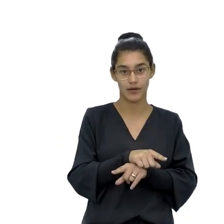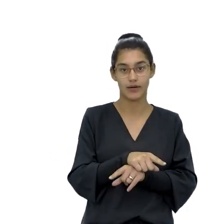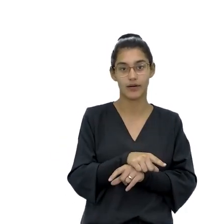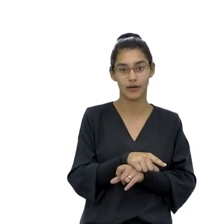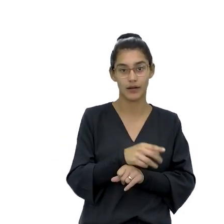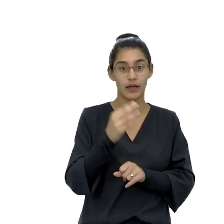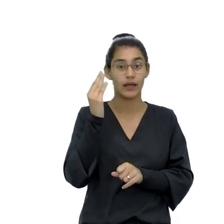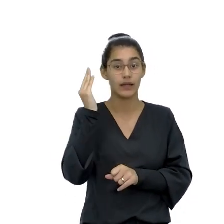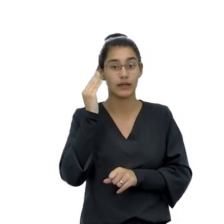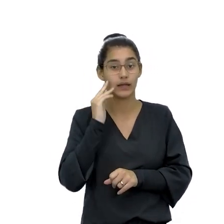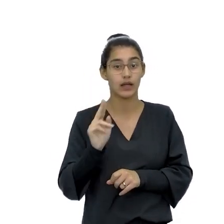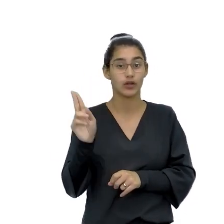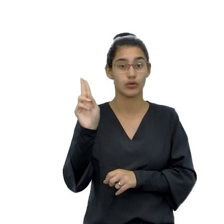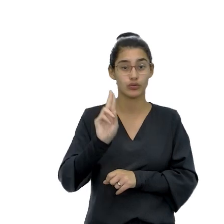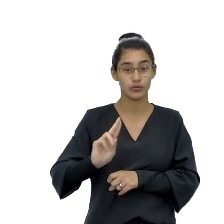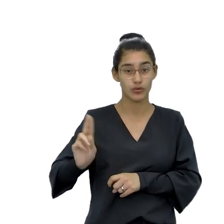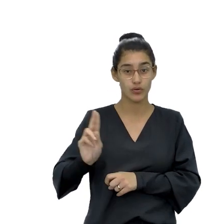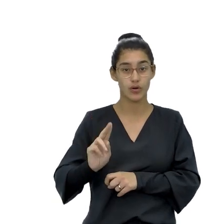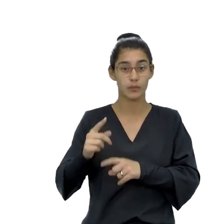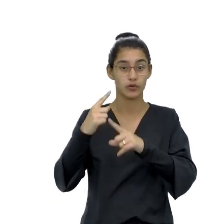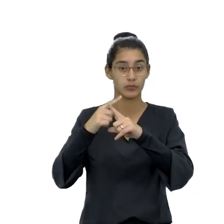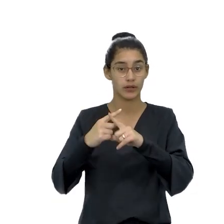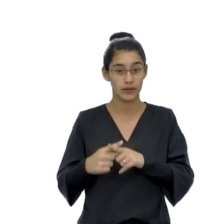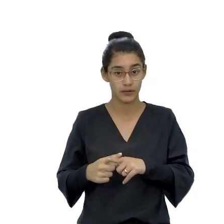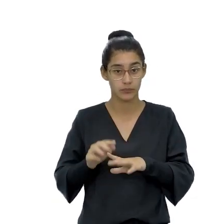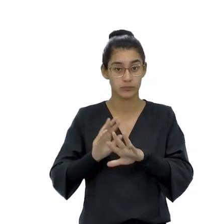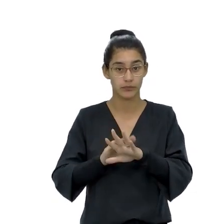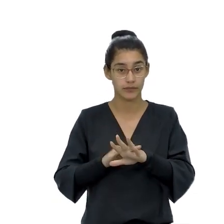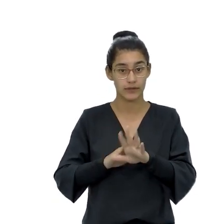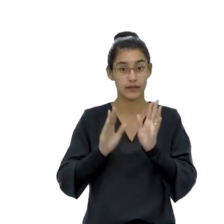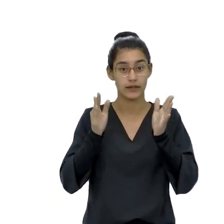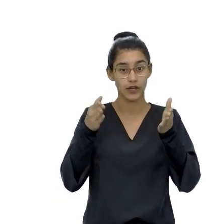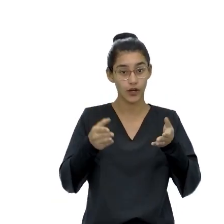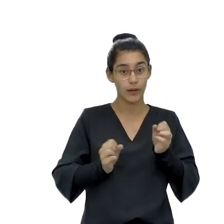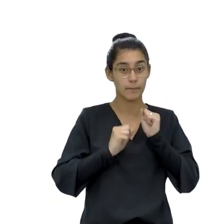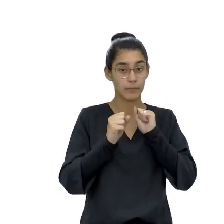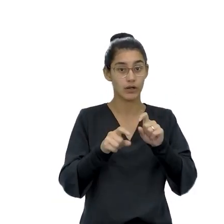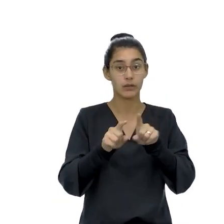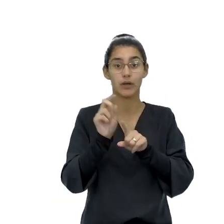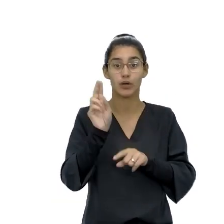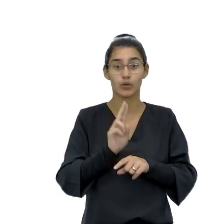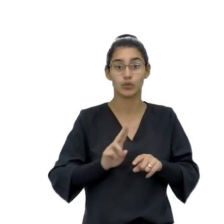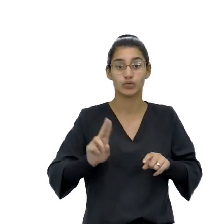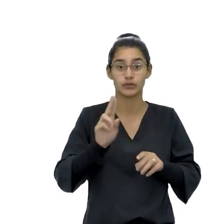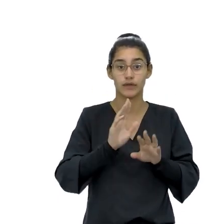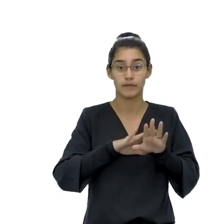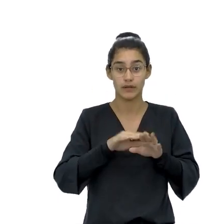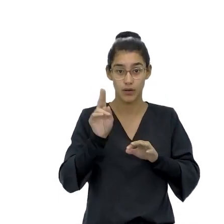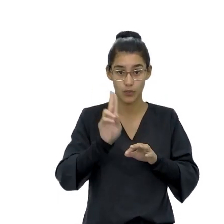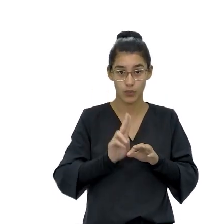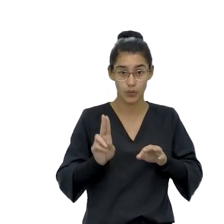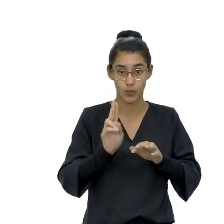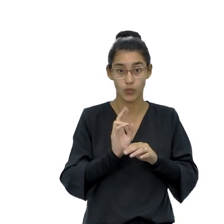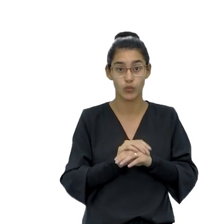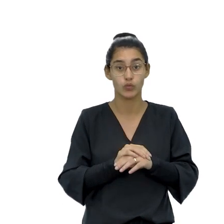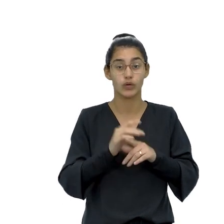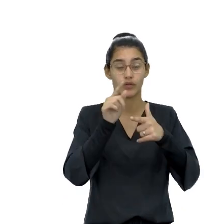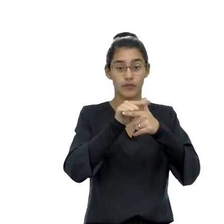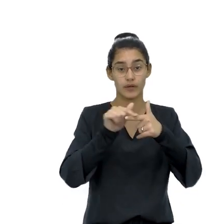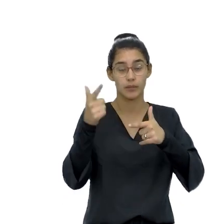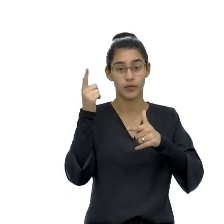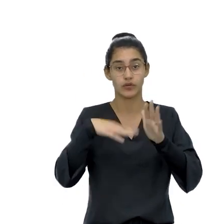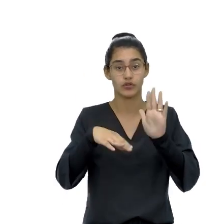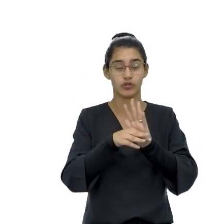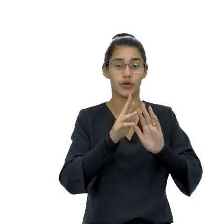que ele usou a multiplicação para uma resolução e que agora ele pode fazer uso da divisão para chegar